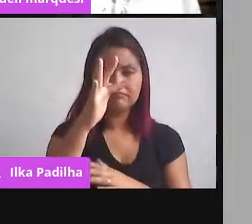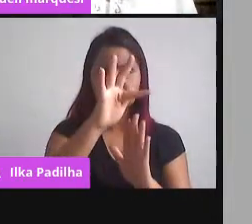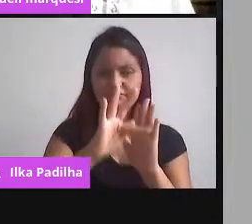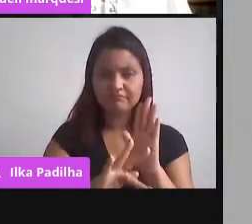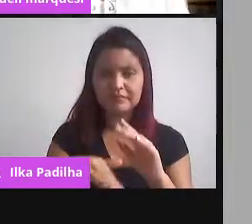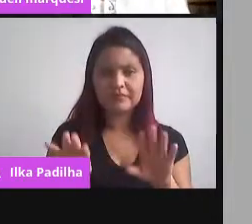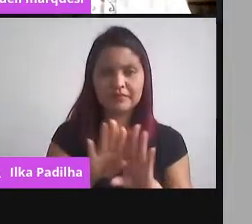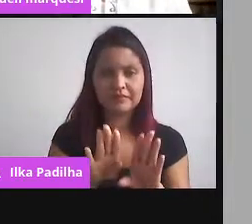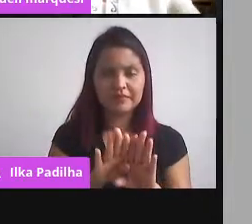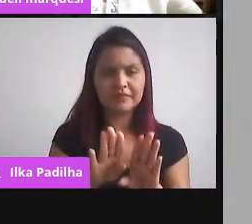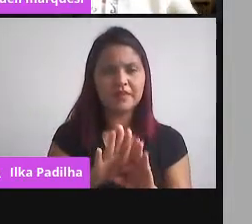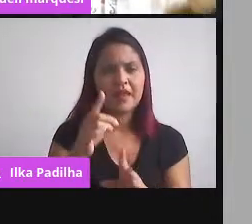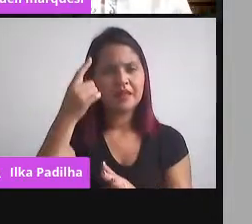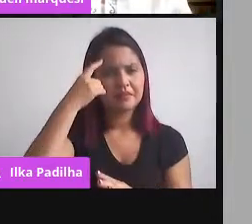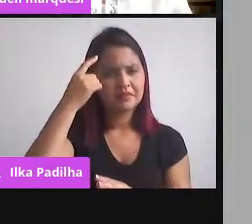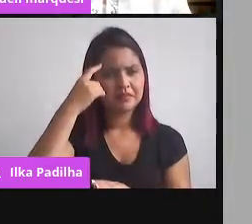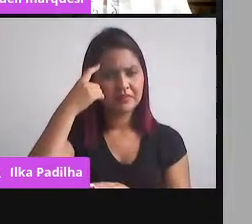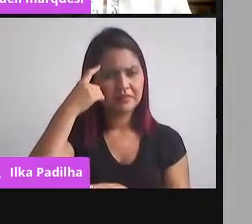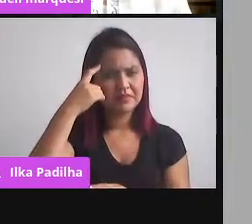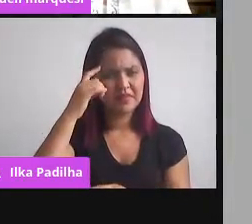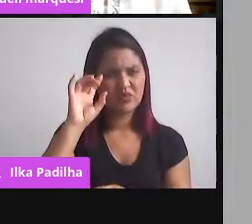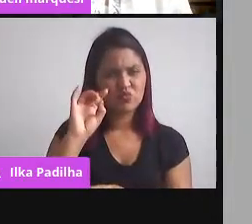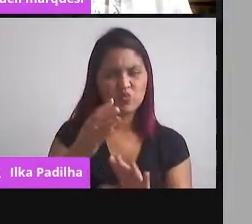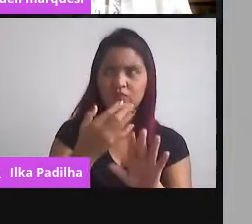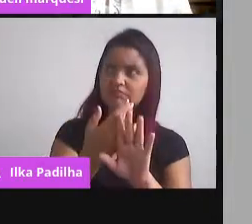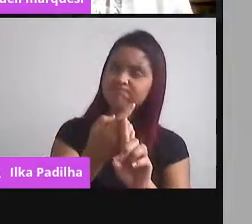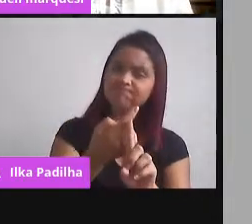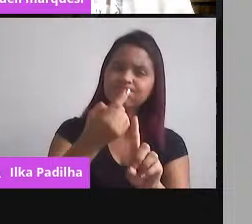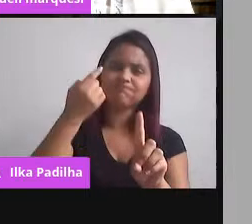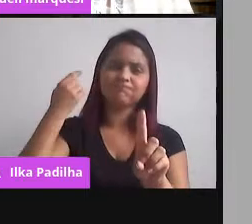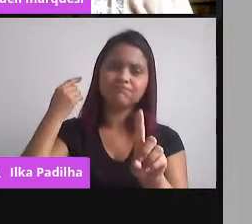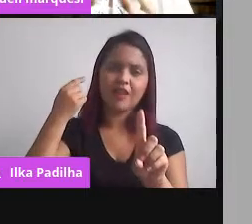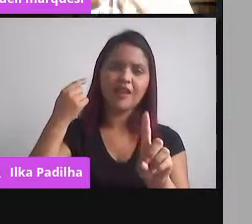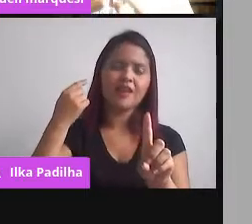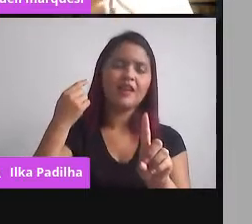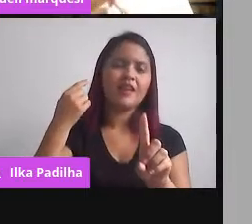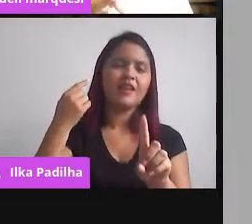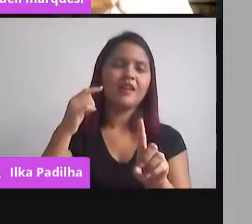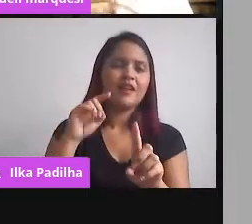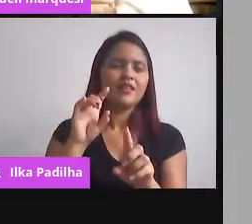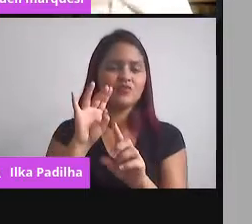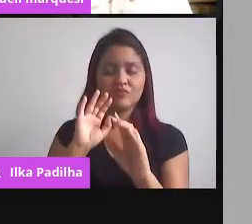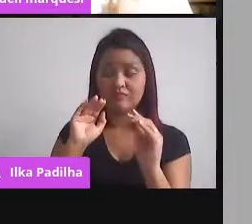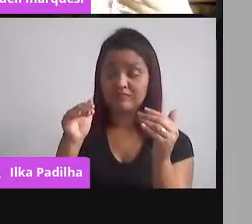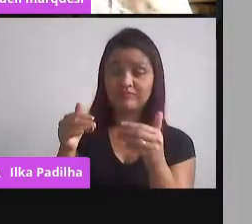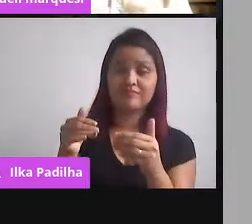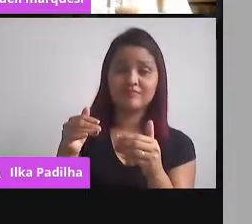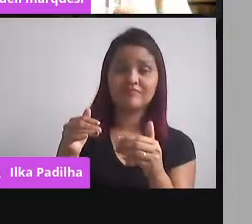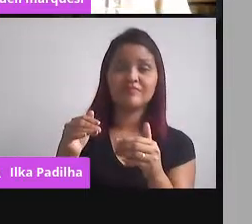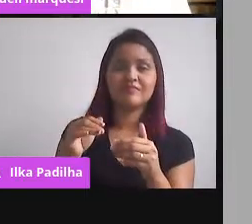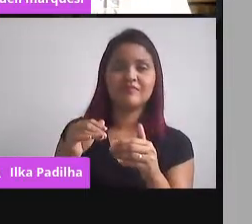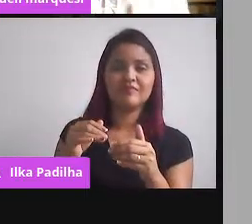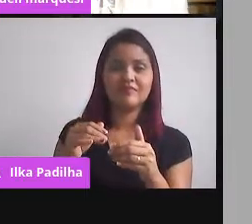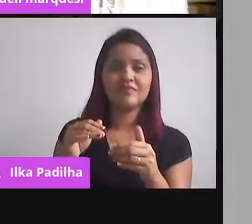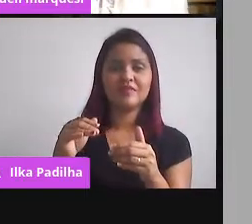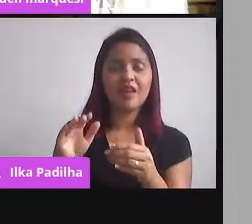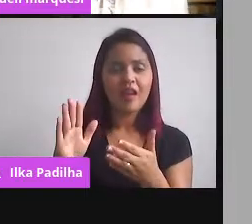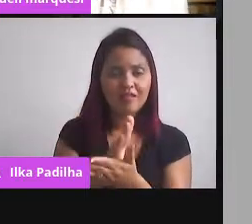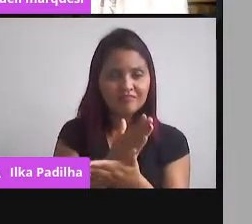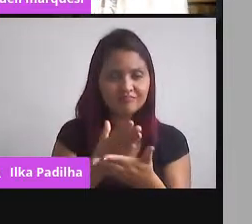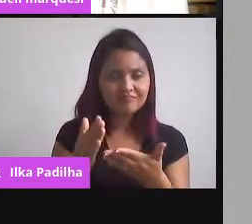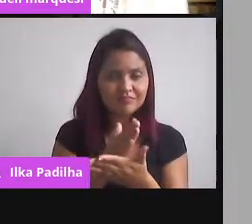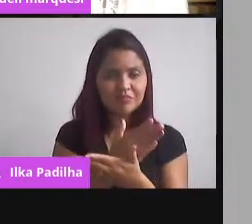pensar nessa linha de tempo por um histórico, é pensar como que muitos desses princípios, eles